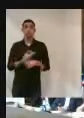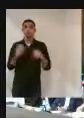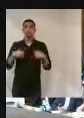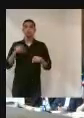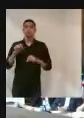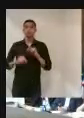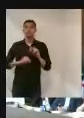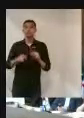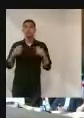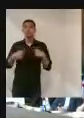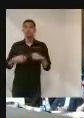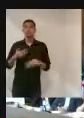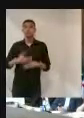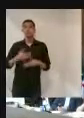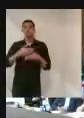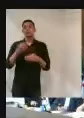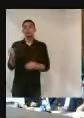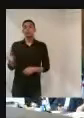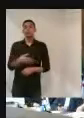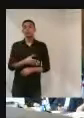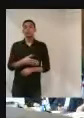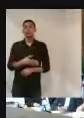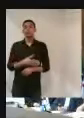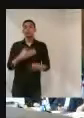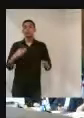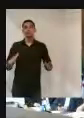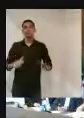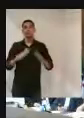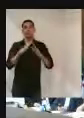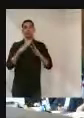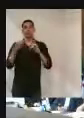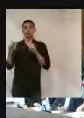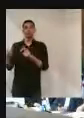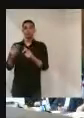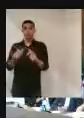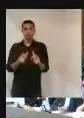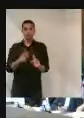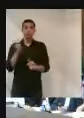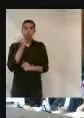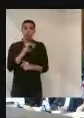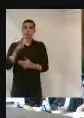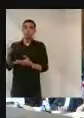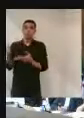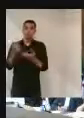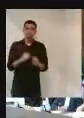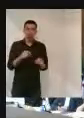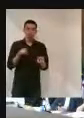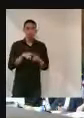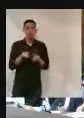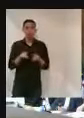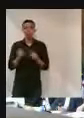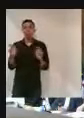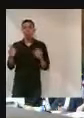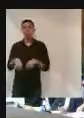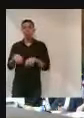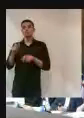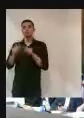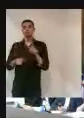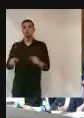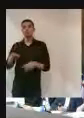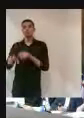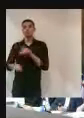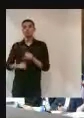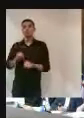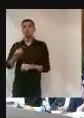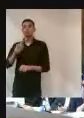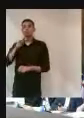galpão. Principalmente, a gente precisa incluir os catadores autônomos, mudar toda a condição que os catadores lá atrás precisavam. Eles também precisam. Eles também são trabalhadores e precisam